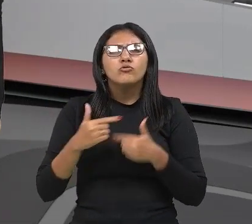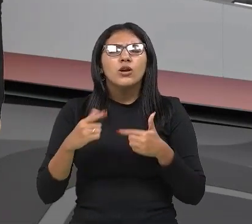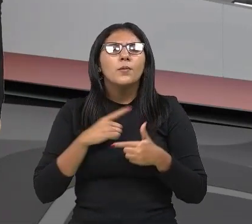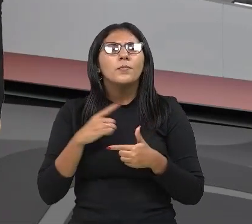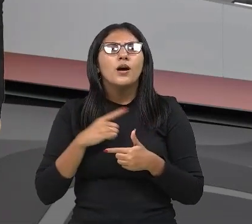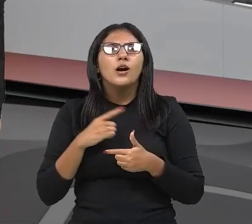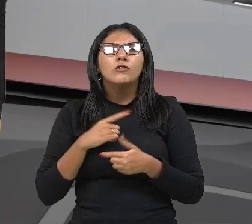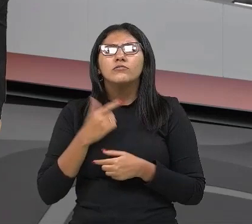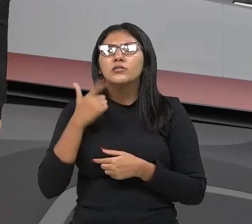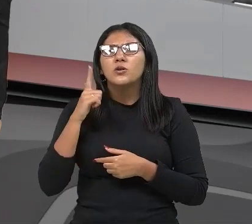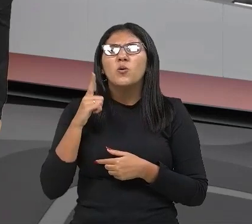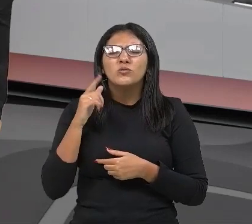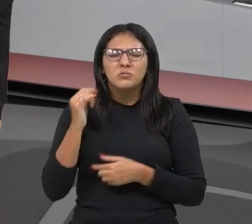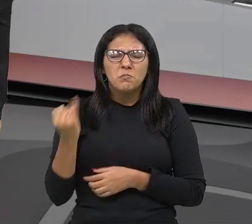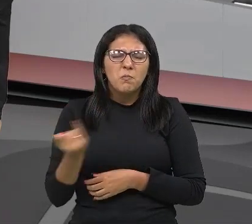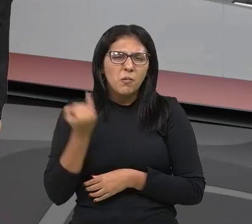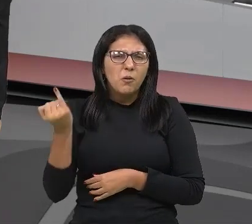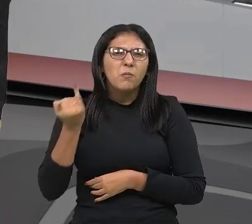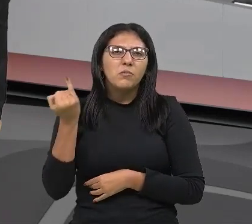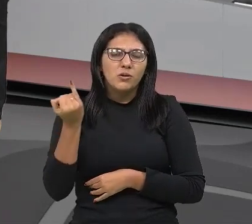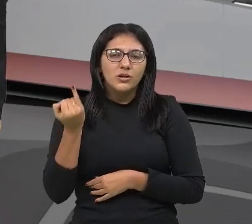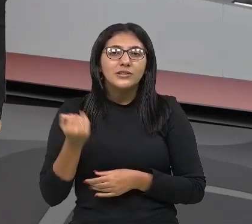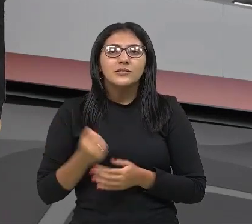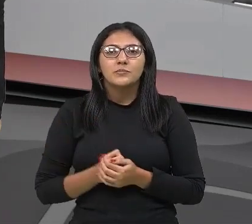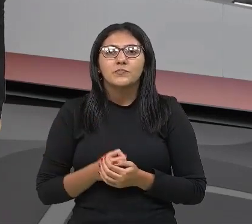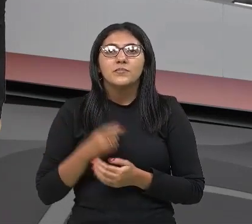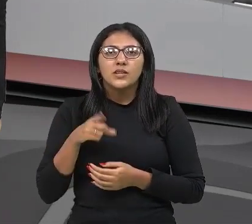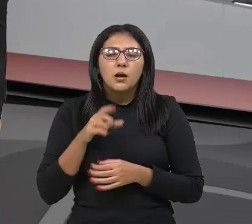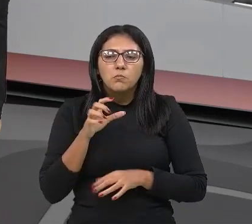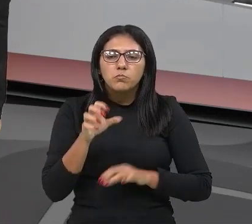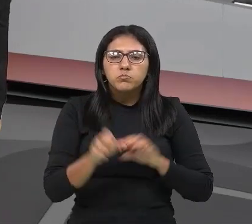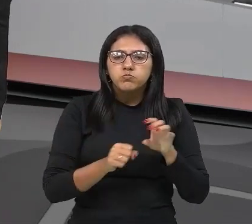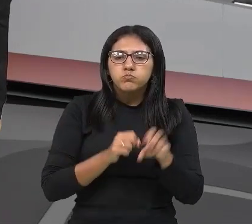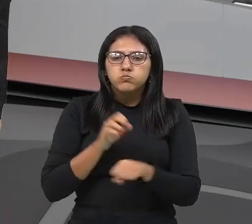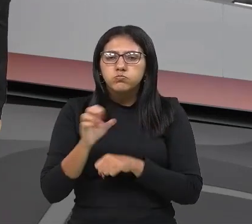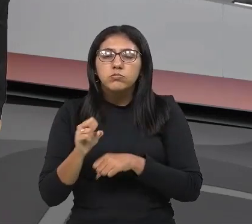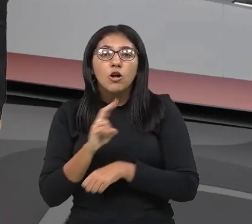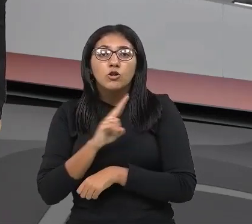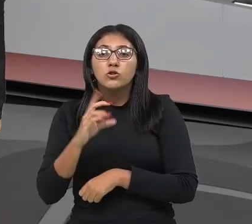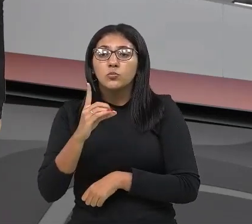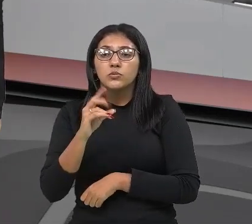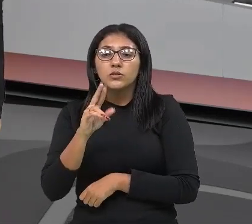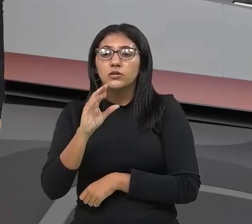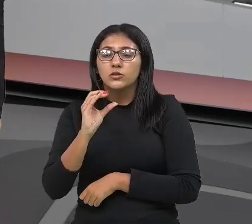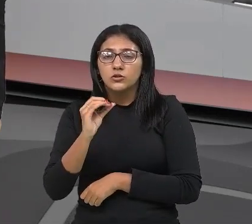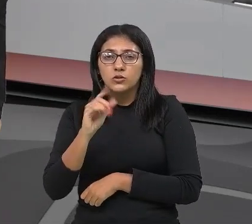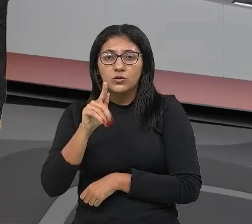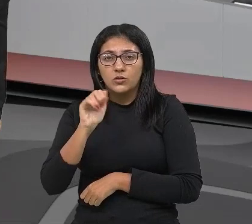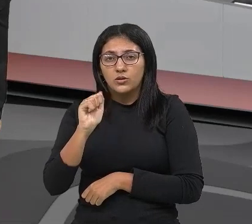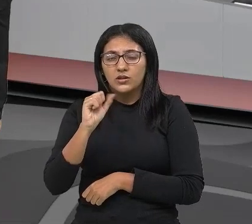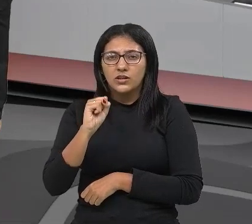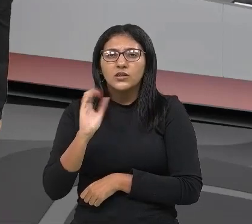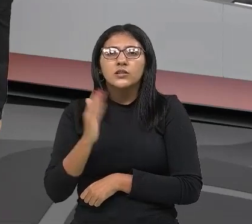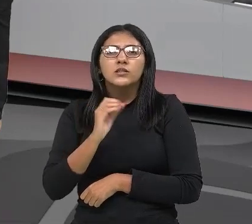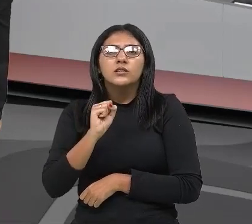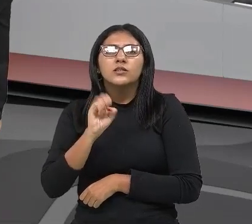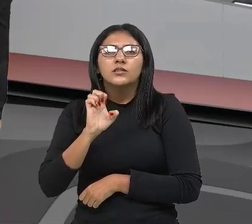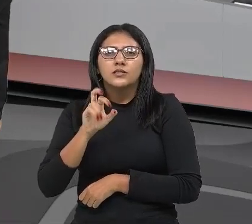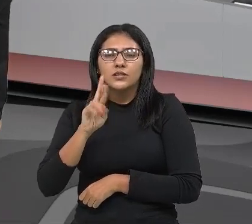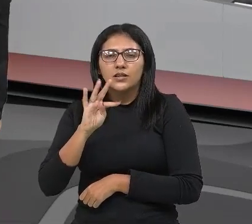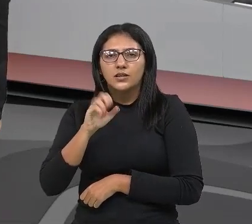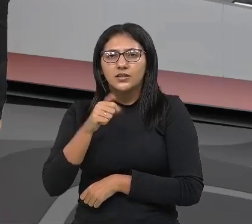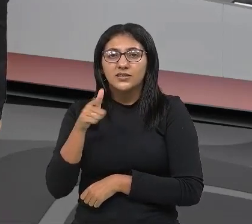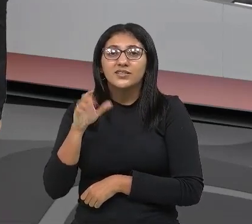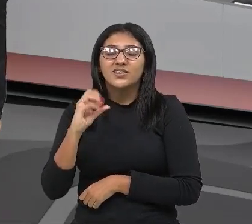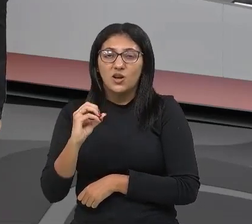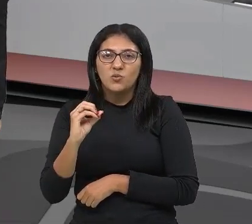vamos ter uma outra atividade importante, vai ser a busca pelas drogas do sertão, que vai já estar onde? Na